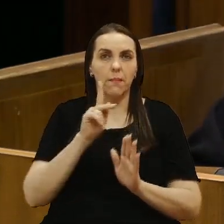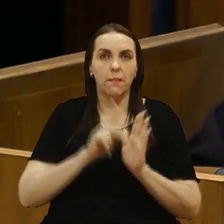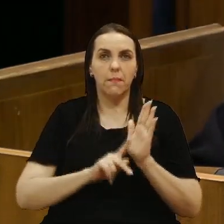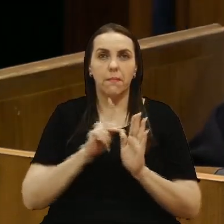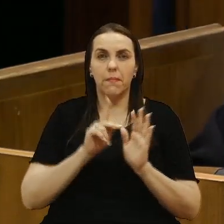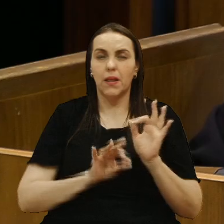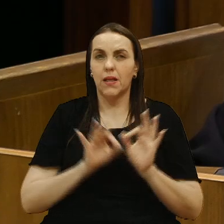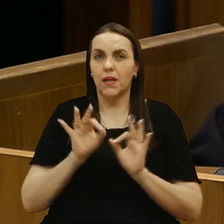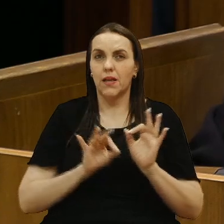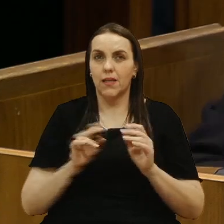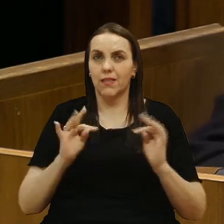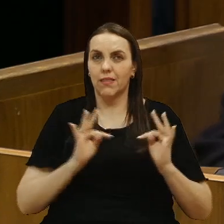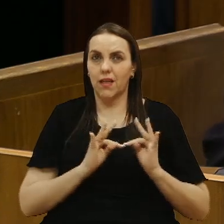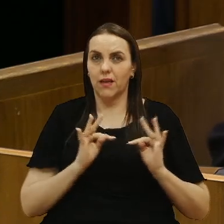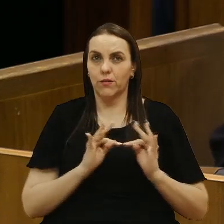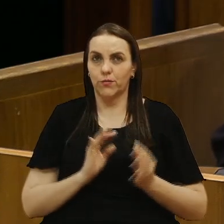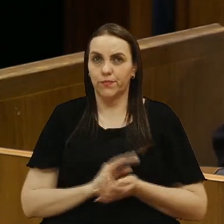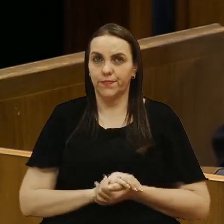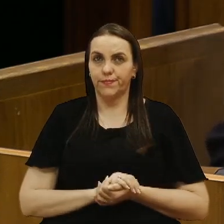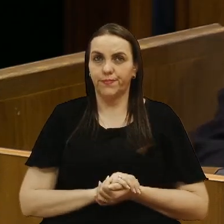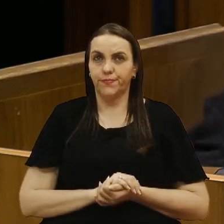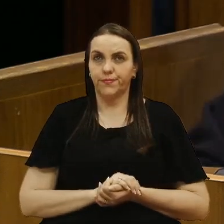planejamento técnico.